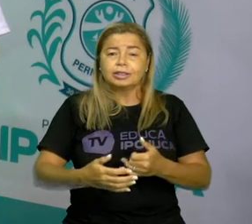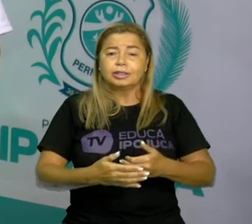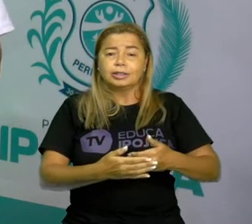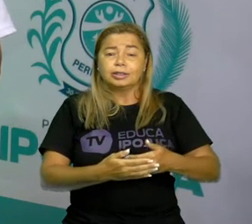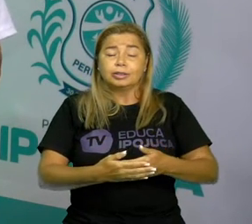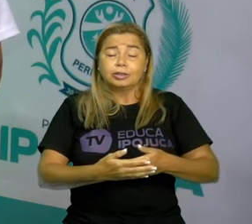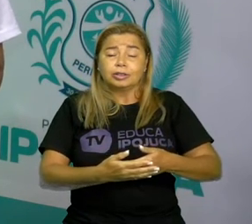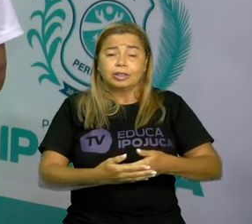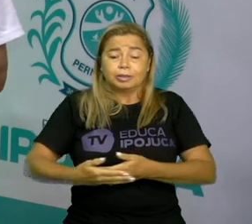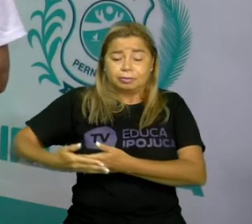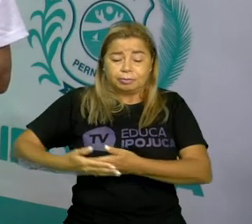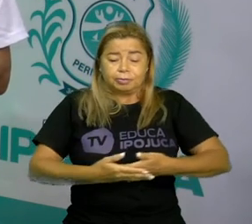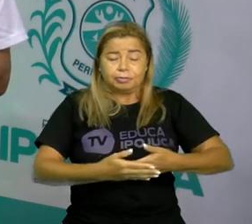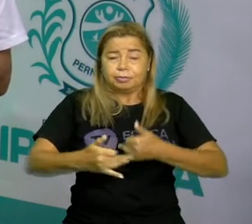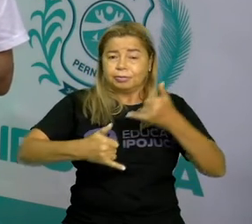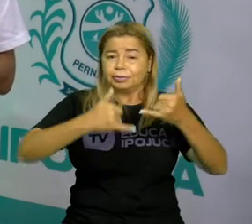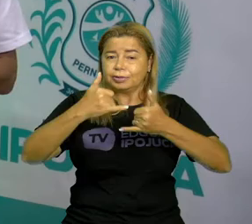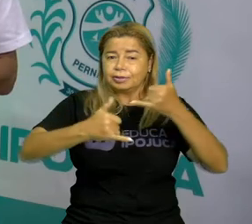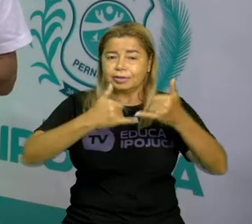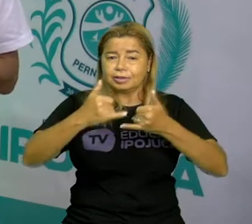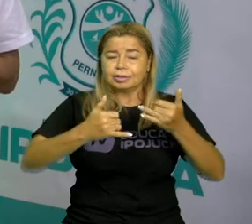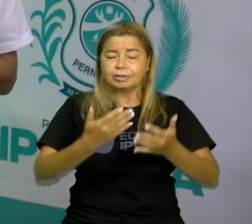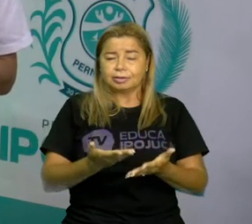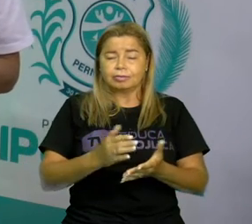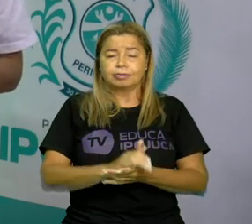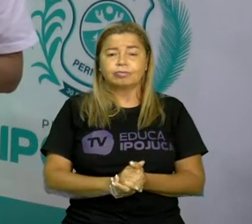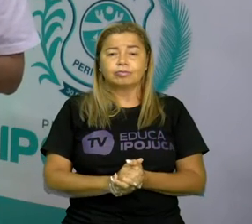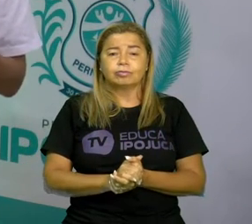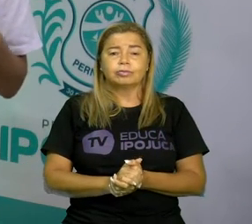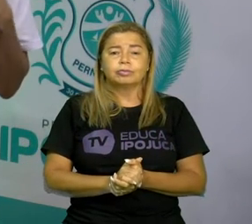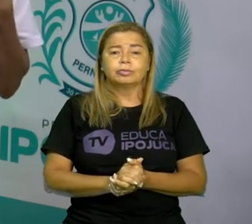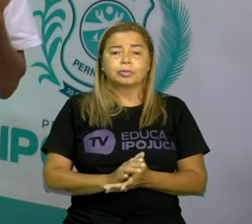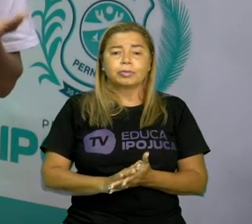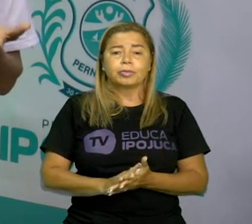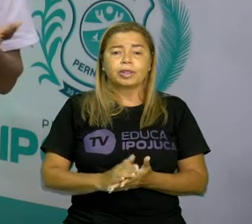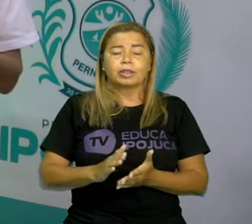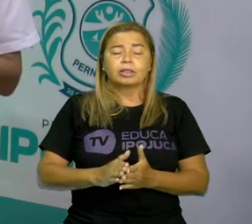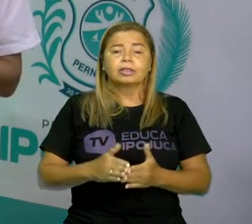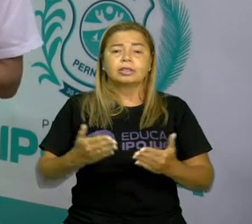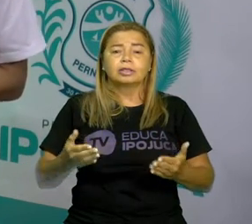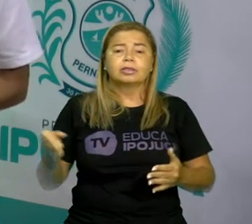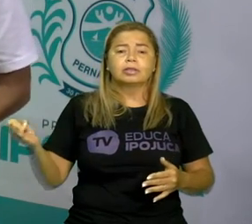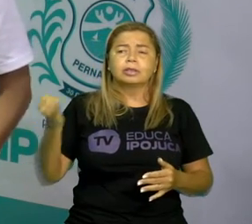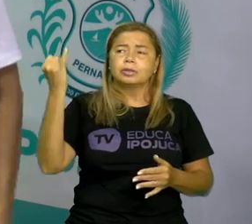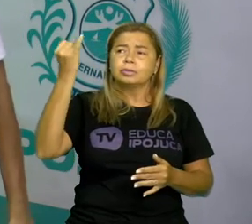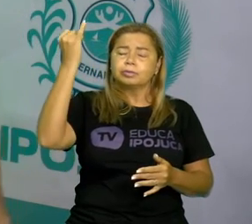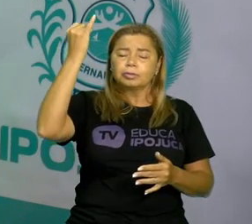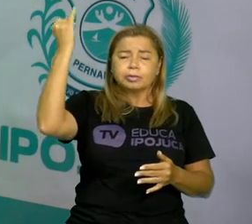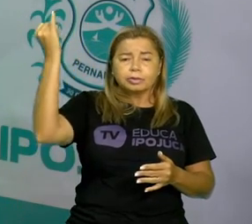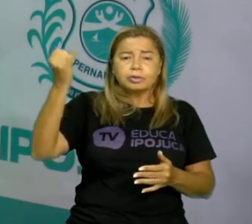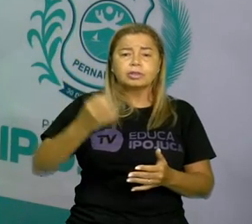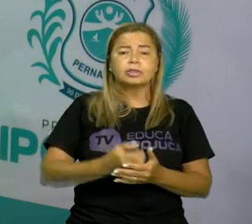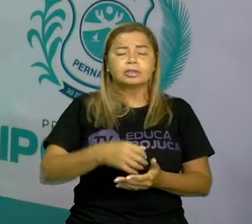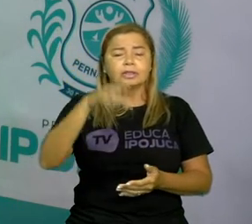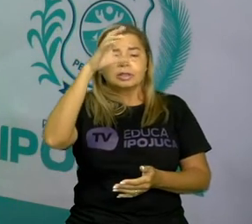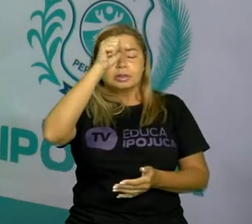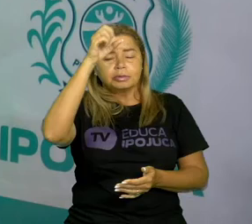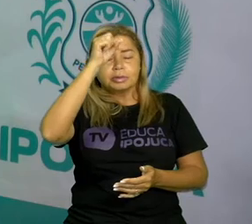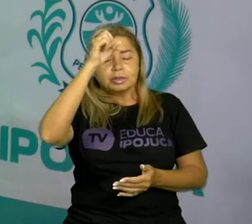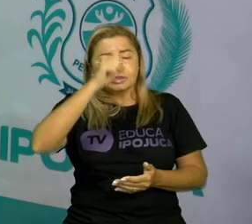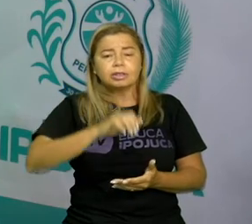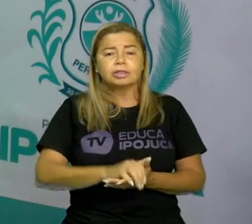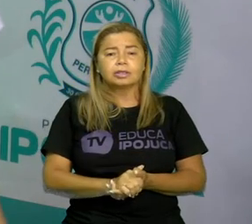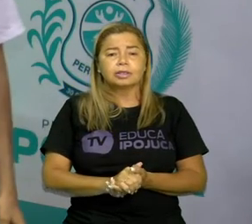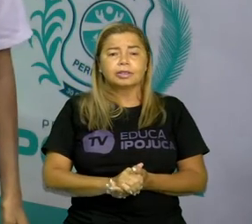a leitura daquele número. Por isso, vocês devem, por orientação da professora, fazer